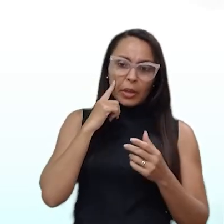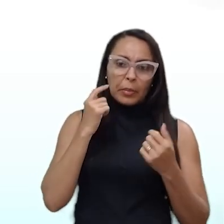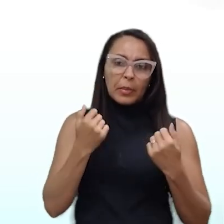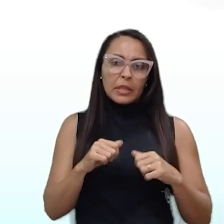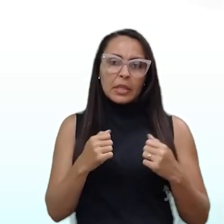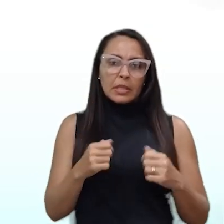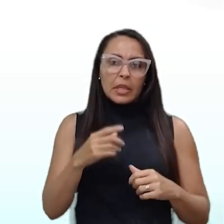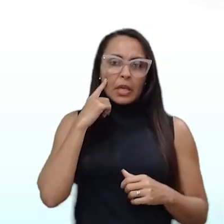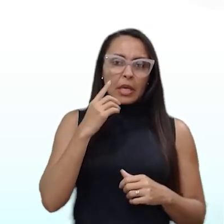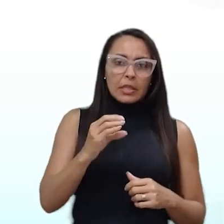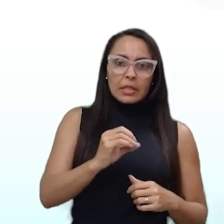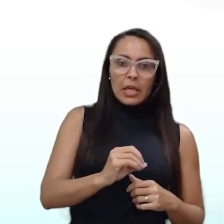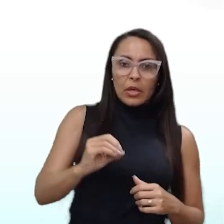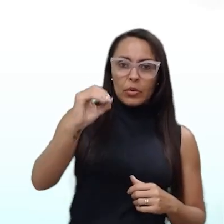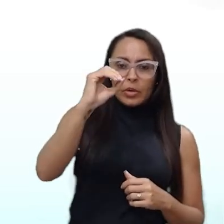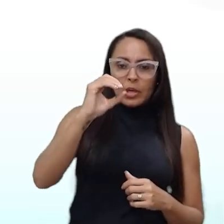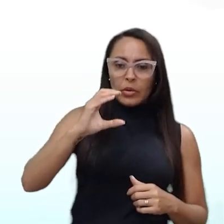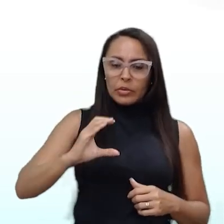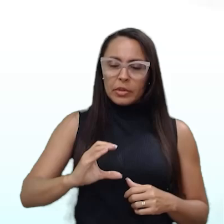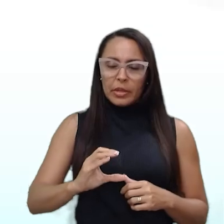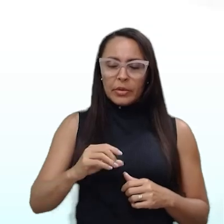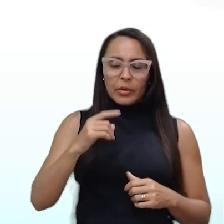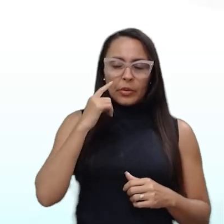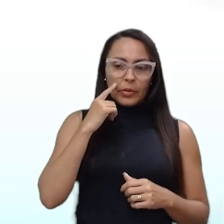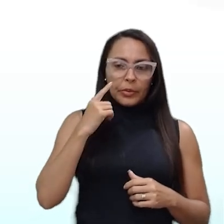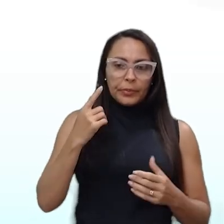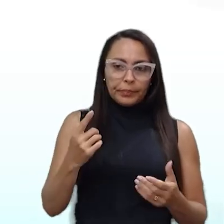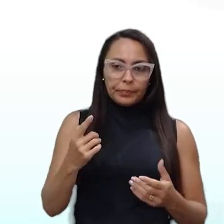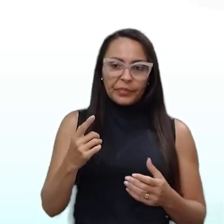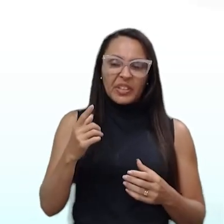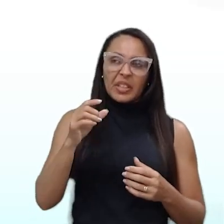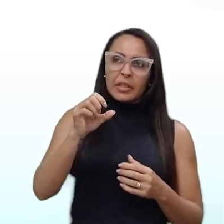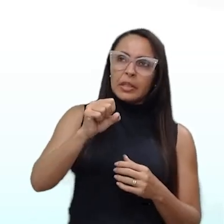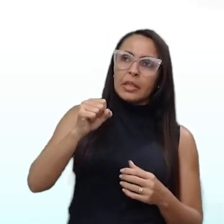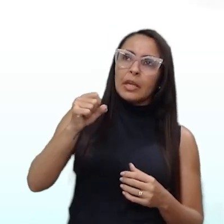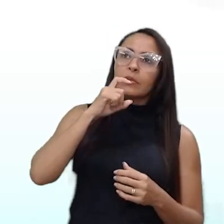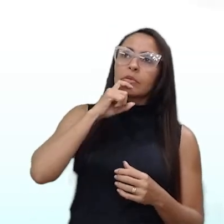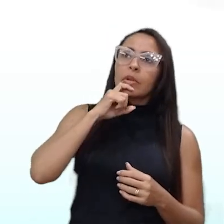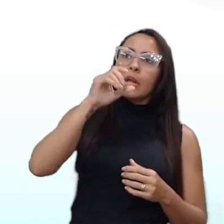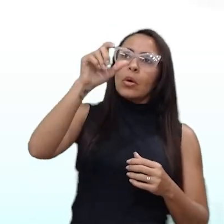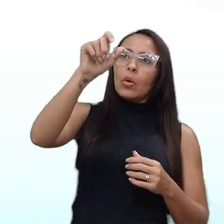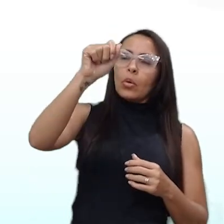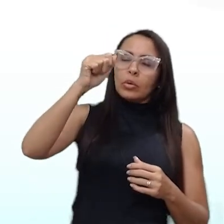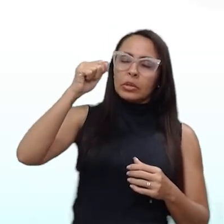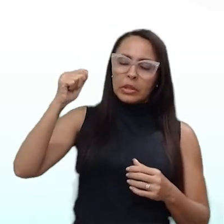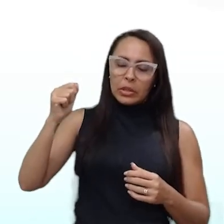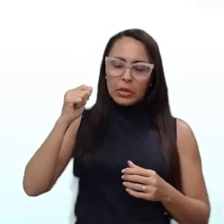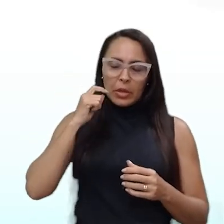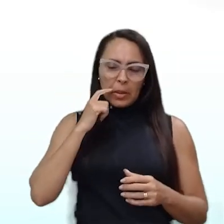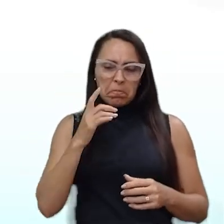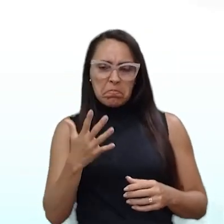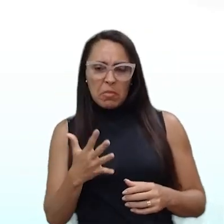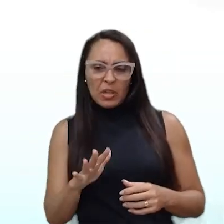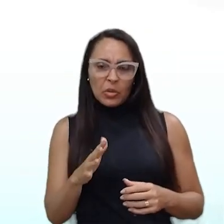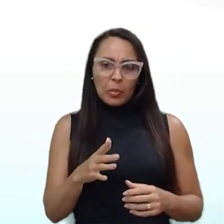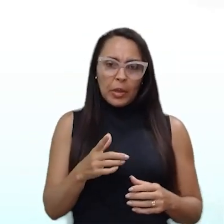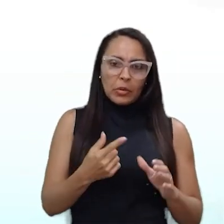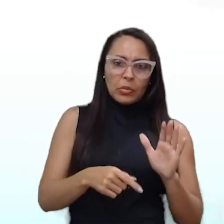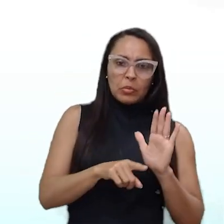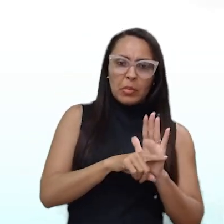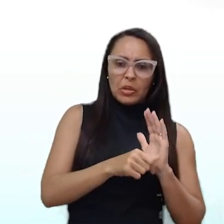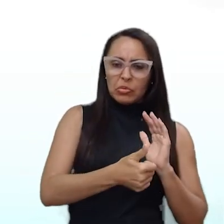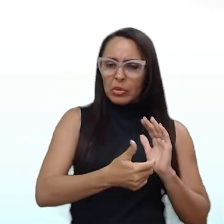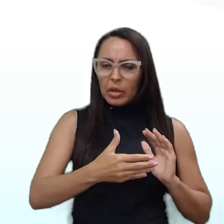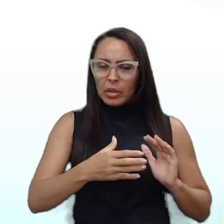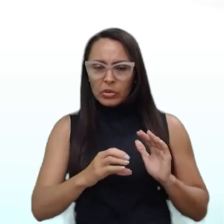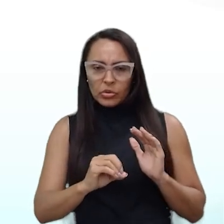ser 0 graus Celsius. Mas quando você tira um gelo da geladeira, a temperatura é mais ou menos menos 10.